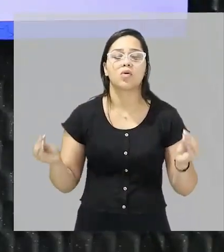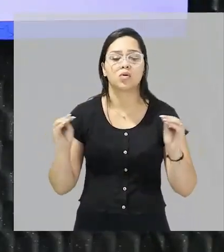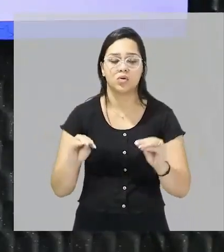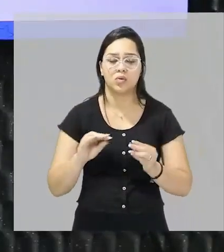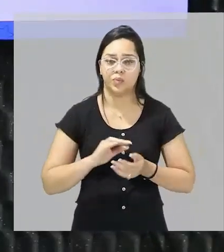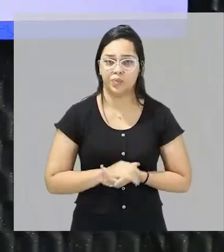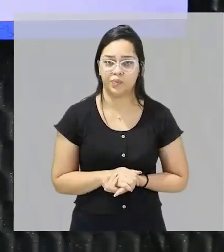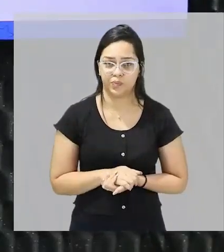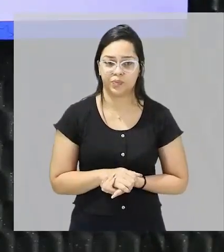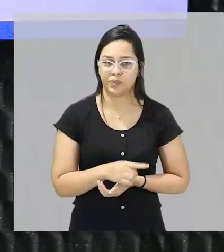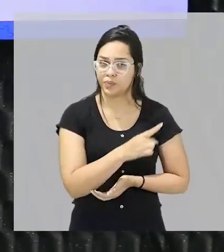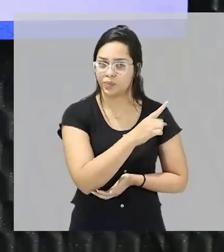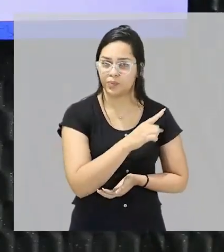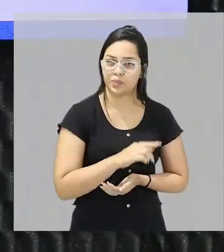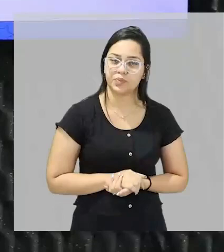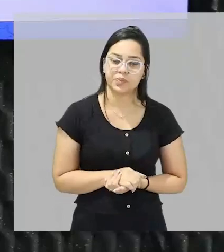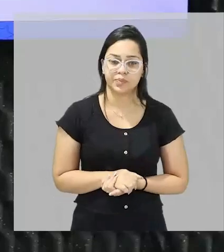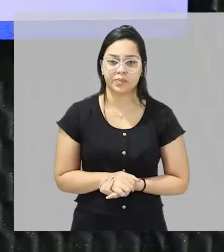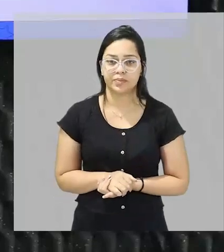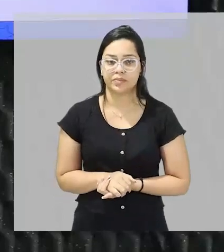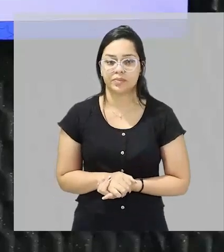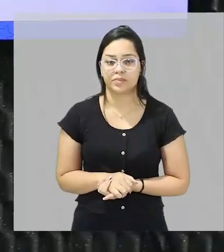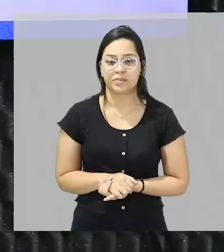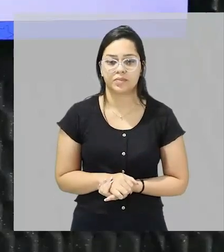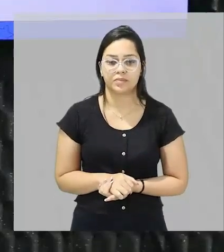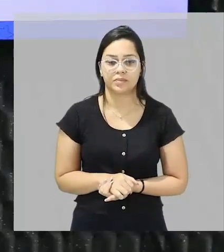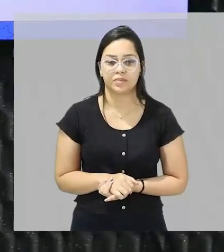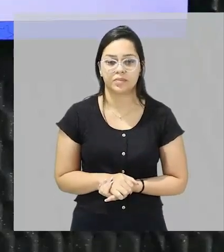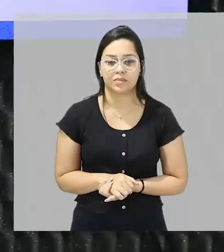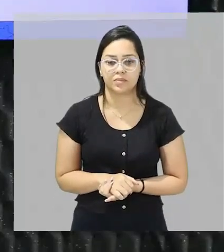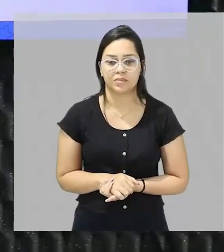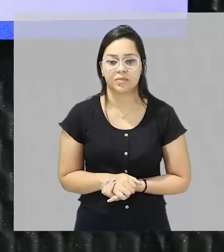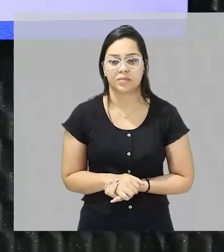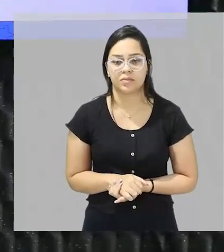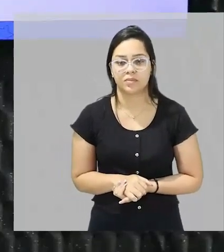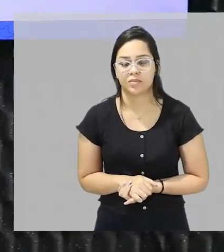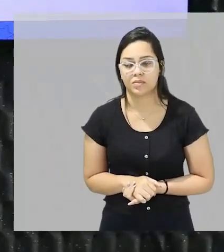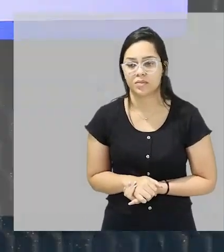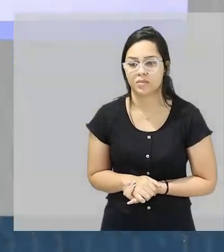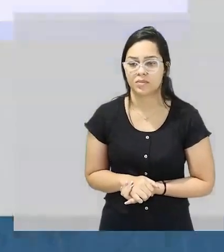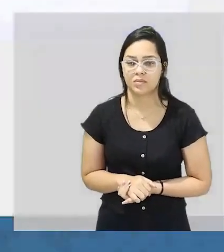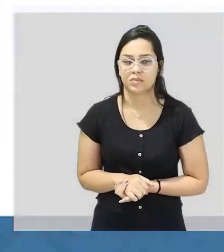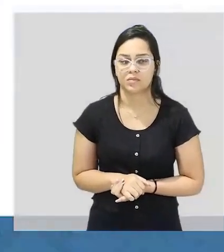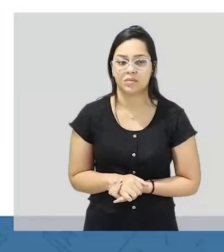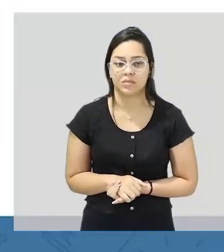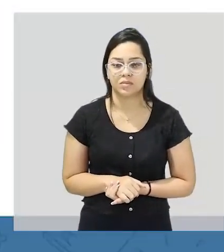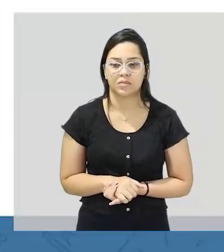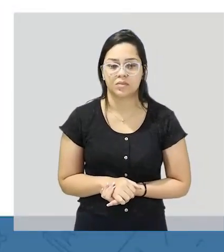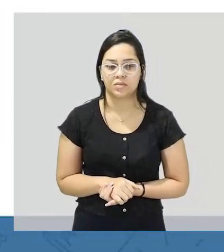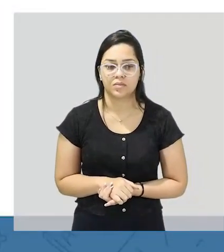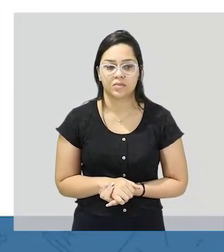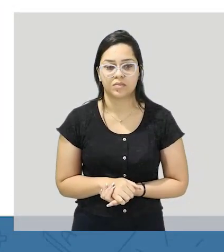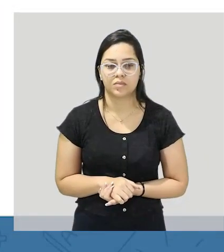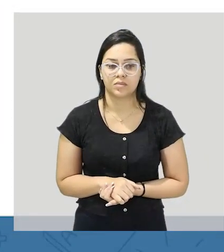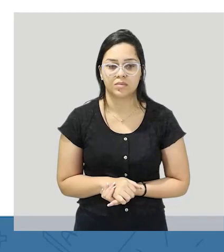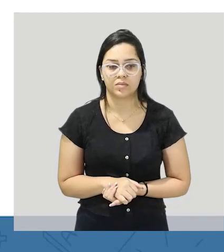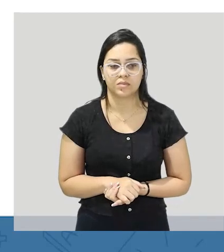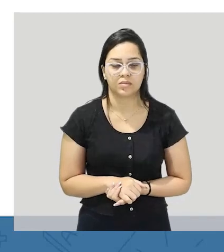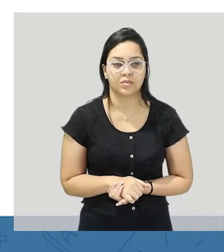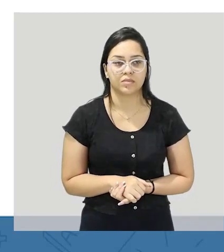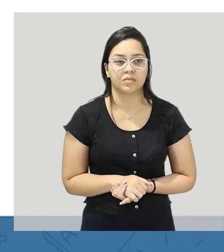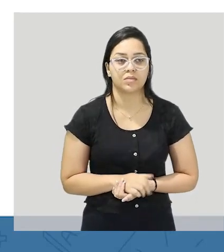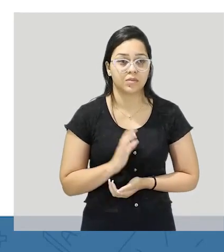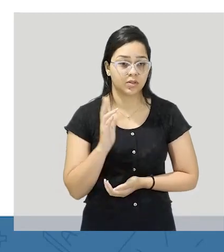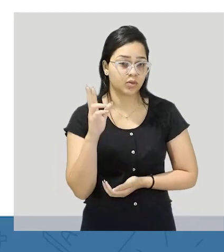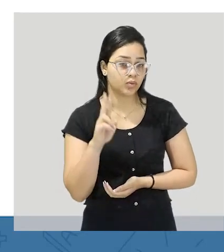colocou, portanto, a urgência de findar essa problemática notória na estrutura do Brasil. Então, ela